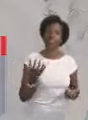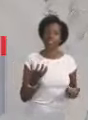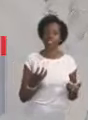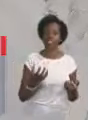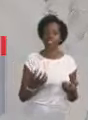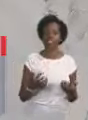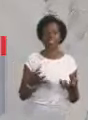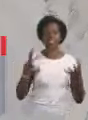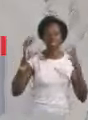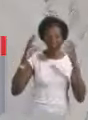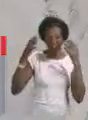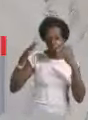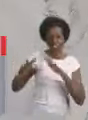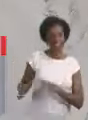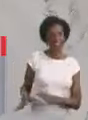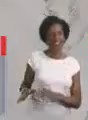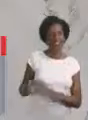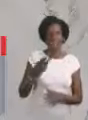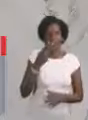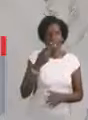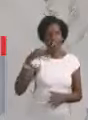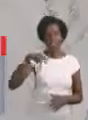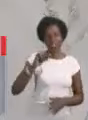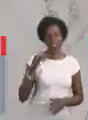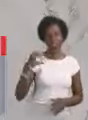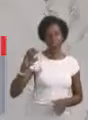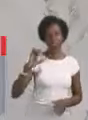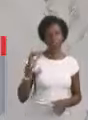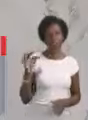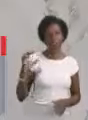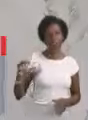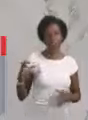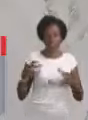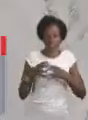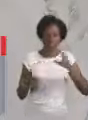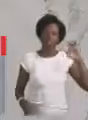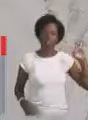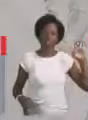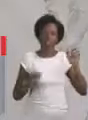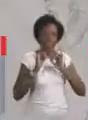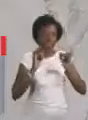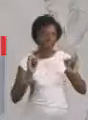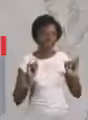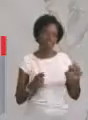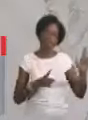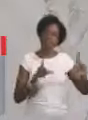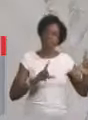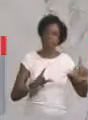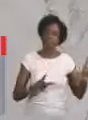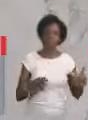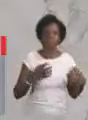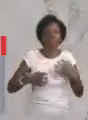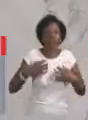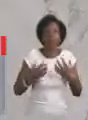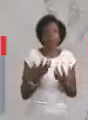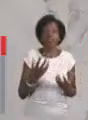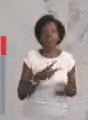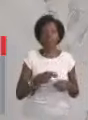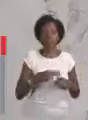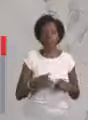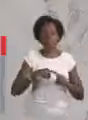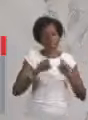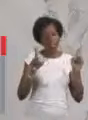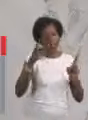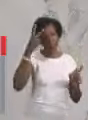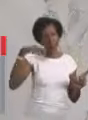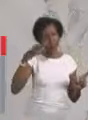o Márcio França dizendo que ela é de esquerda propaganda dele martelo a isso o tempo todo A televisão está desesperado mas a população